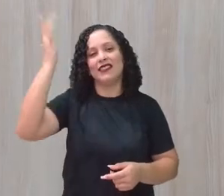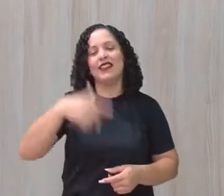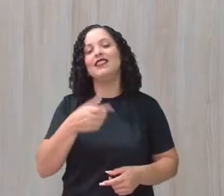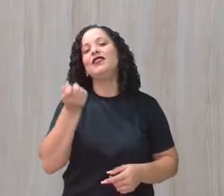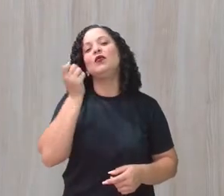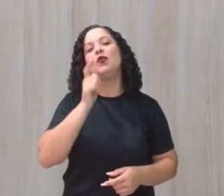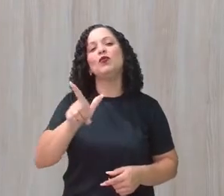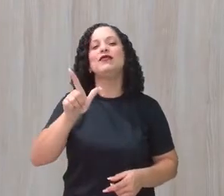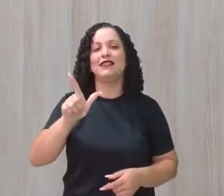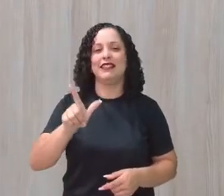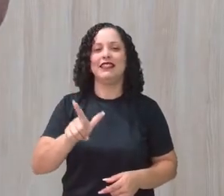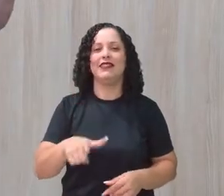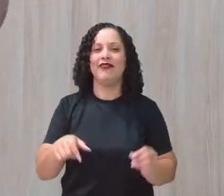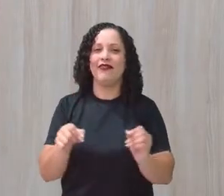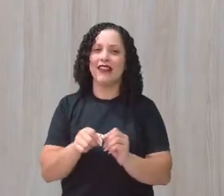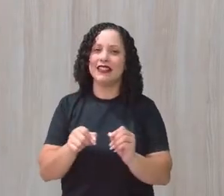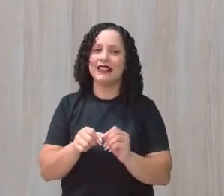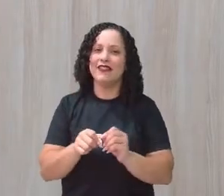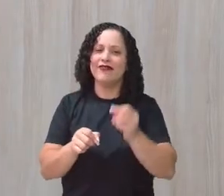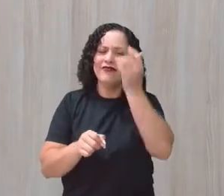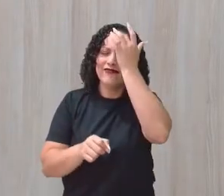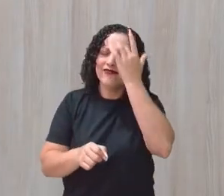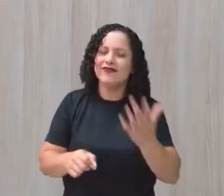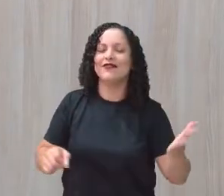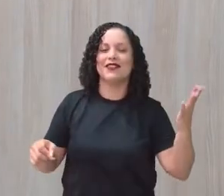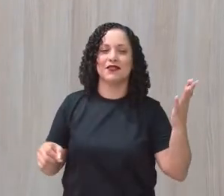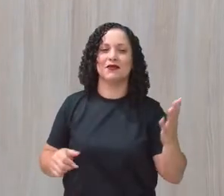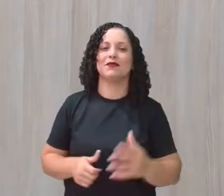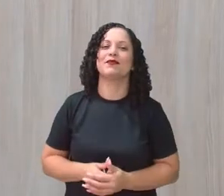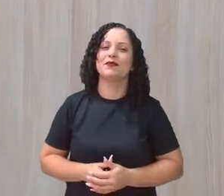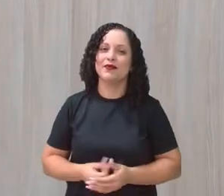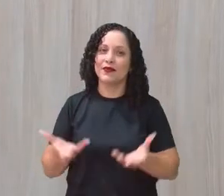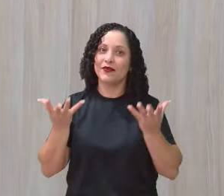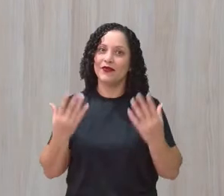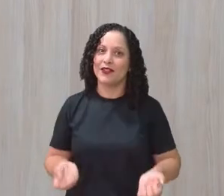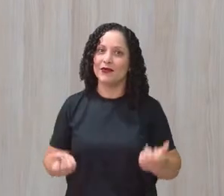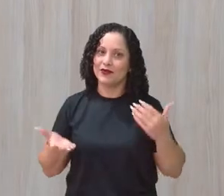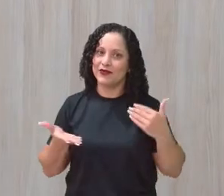consegue fazer isso com facilidade. Então, vamos lá.